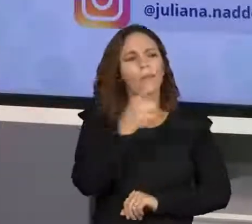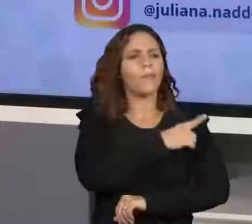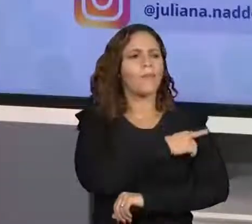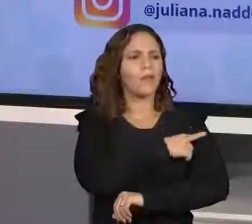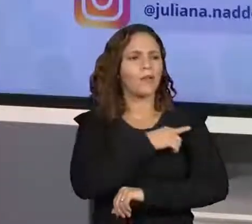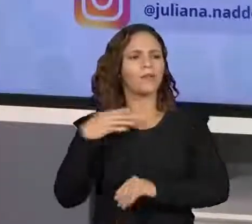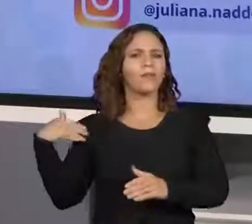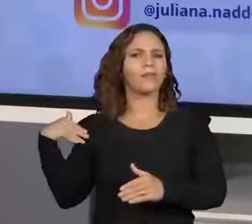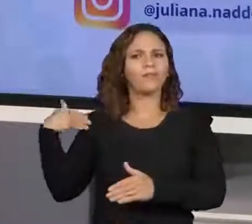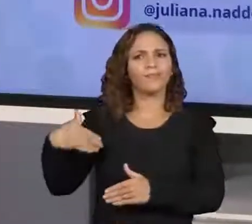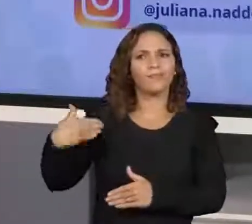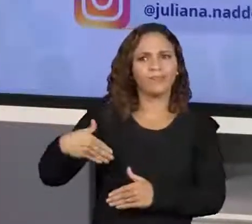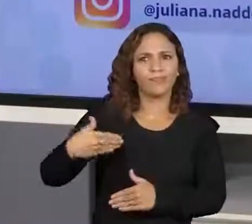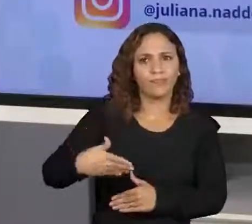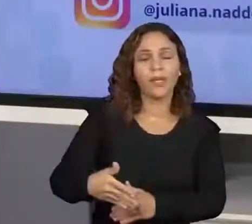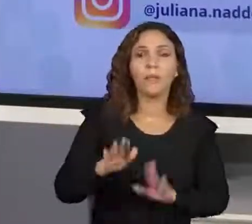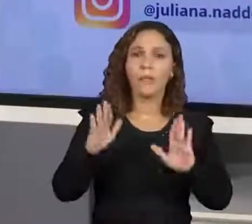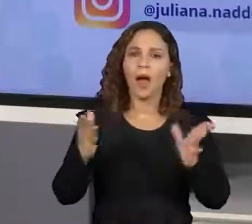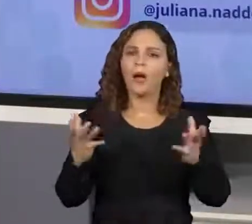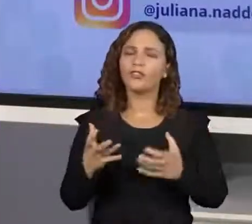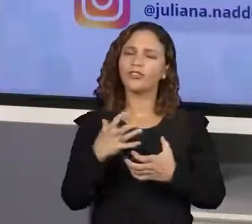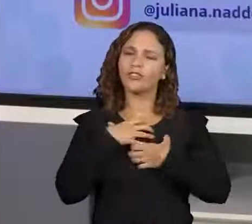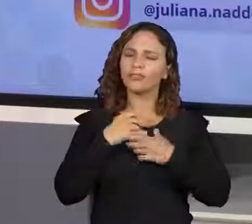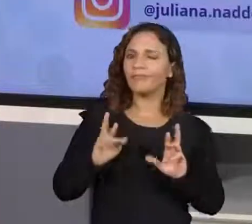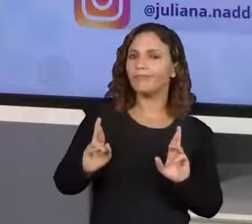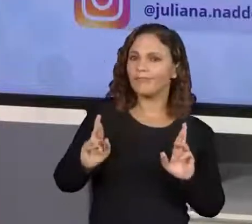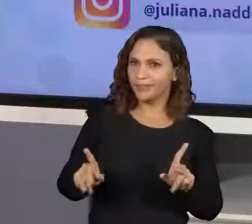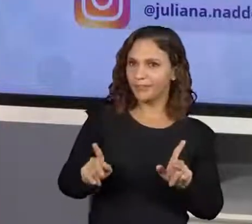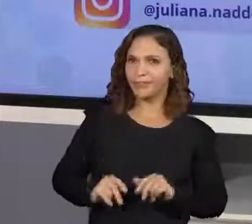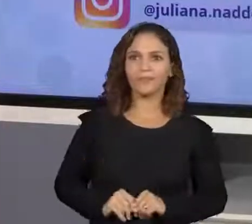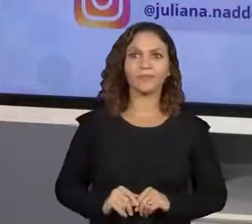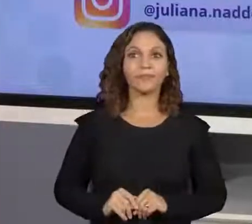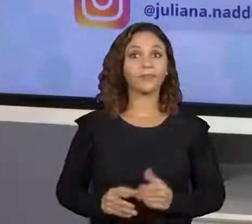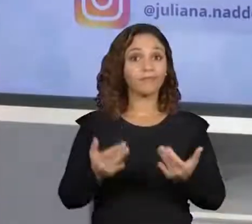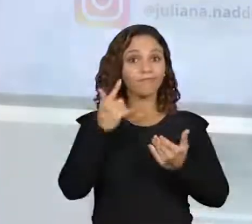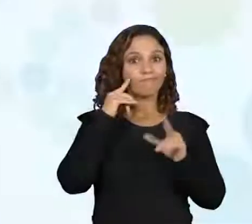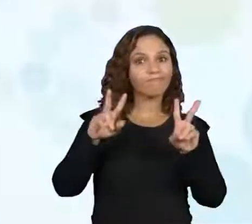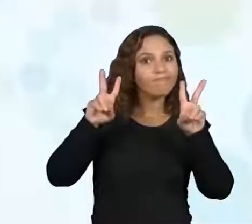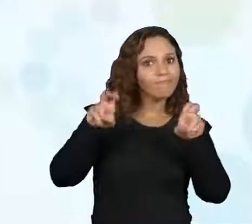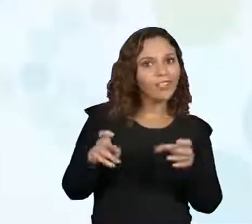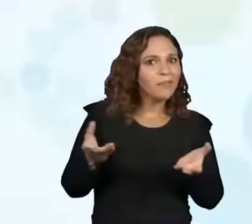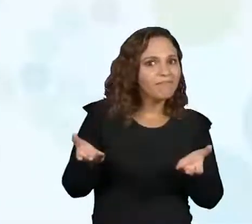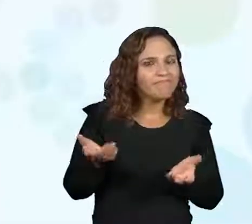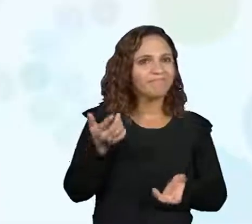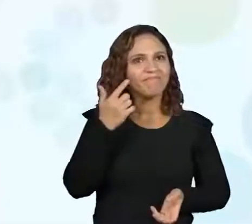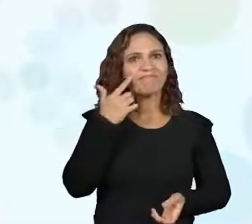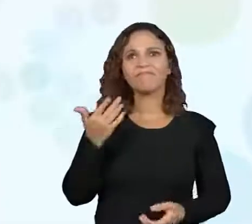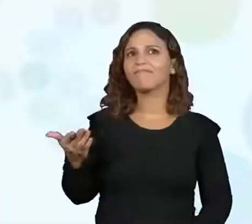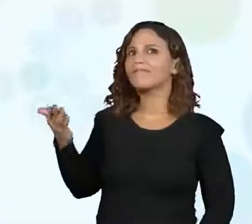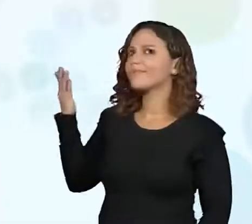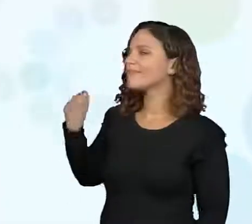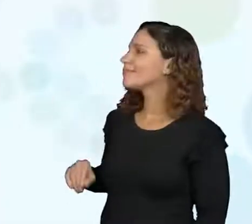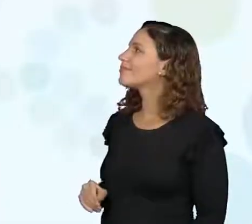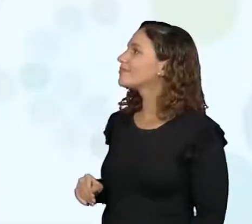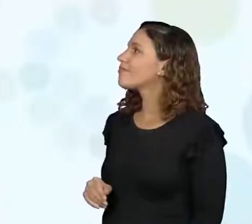mas agora com uma carinha diferente. Então vamos dar uma olhadinha no nome da aula. Olha só, a aula